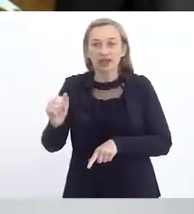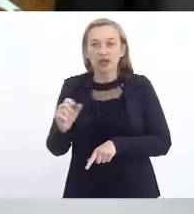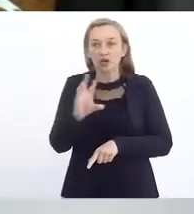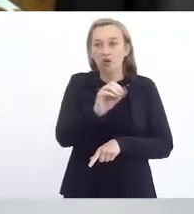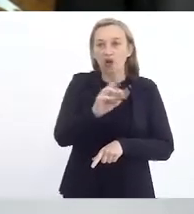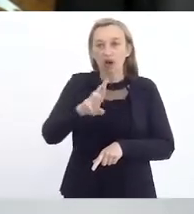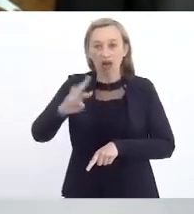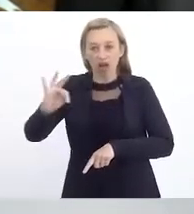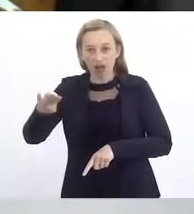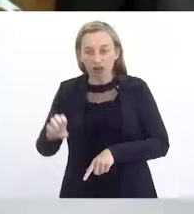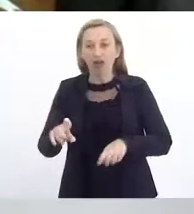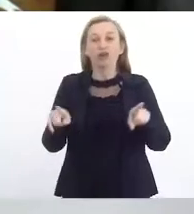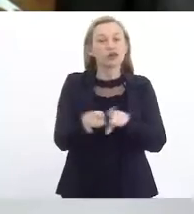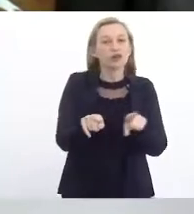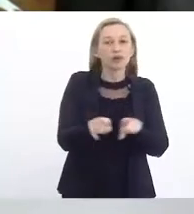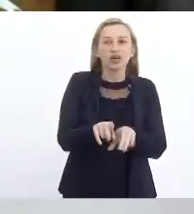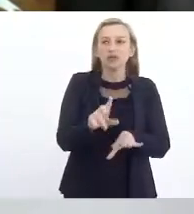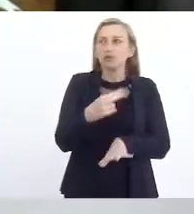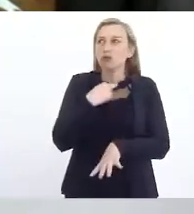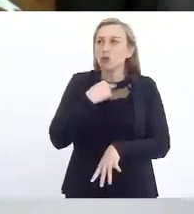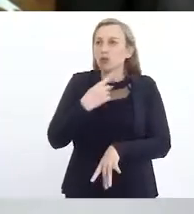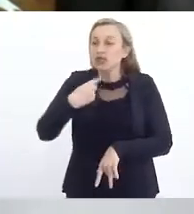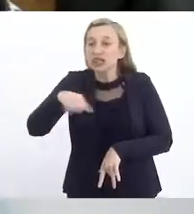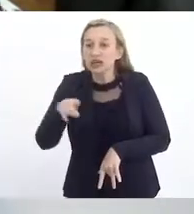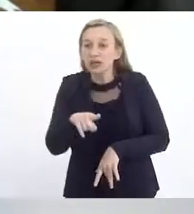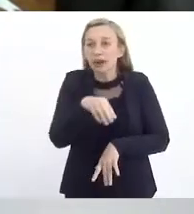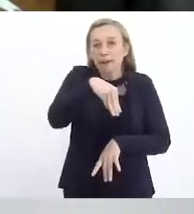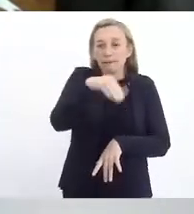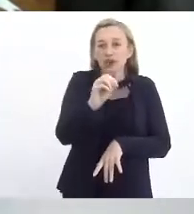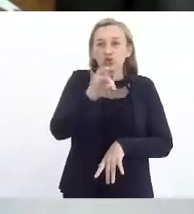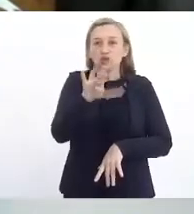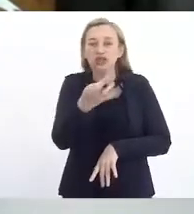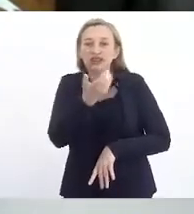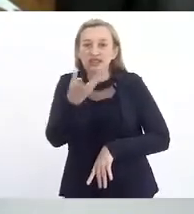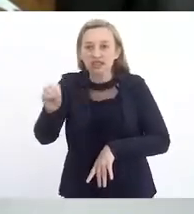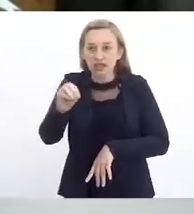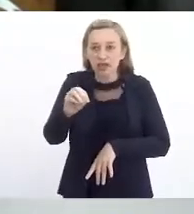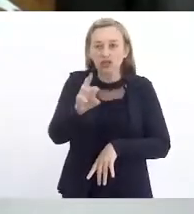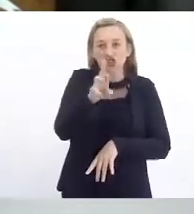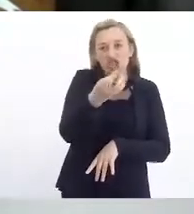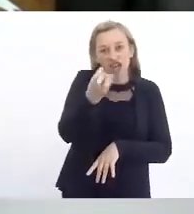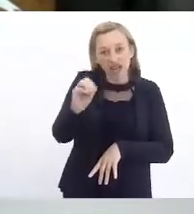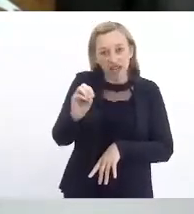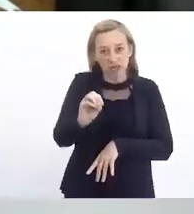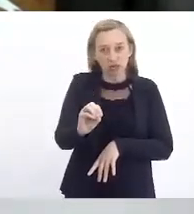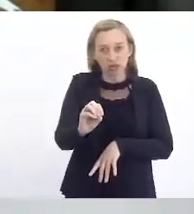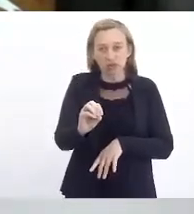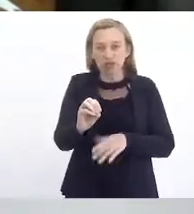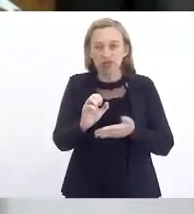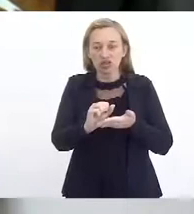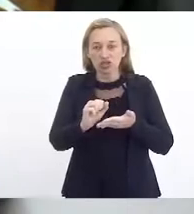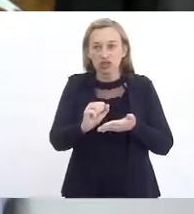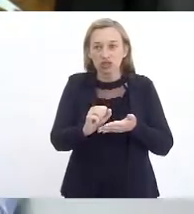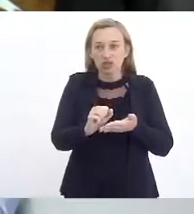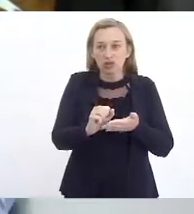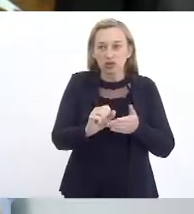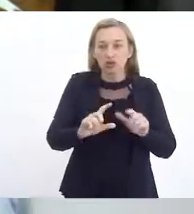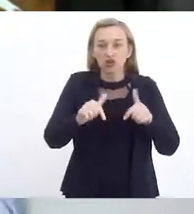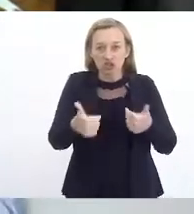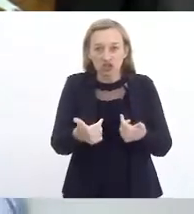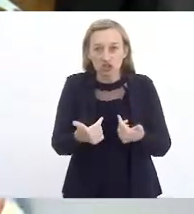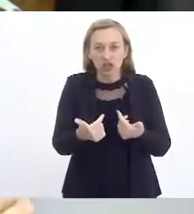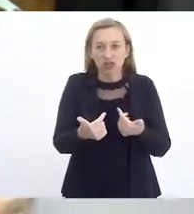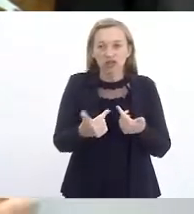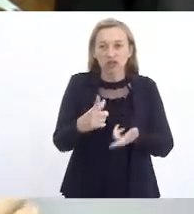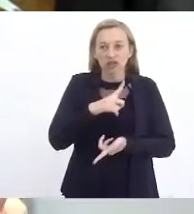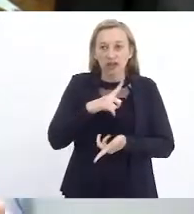também não deve ir para manutenção de crédito de atividades existentes, ou seja, os recursos desse